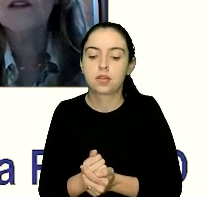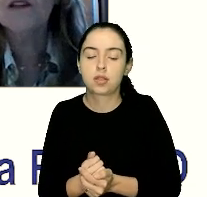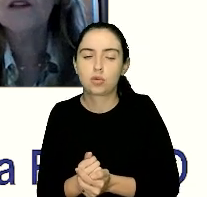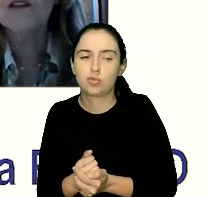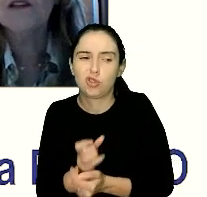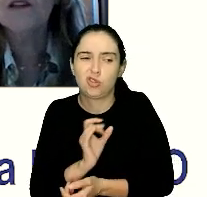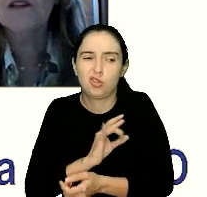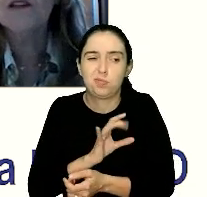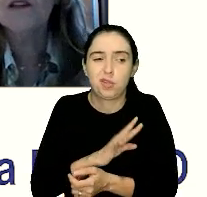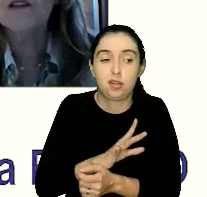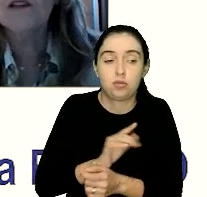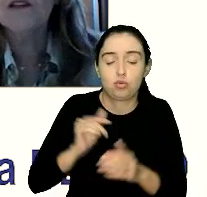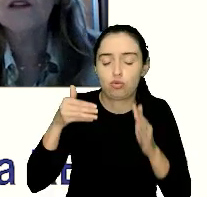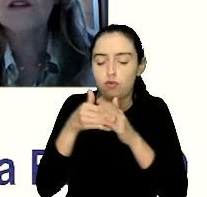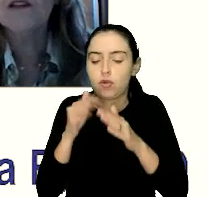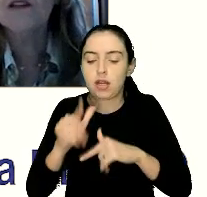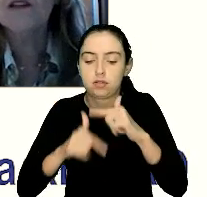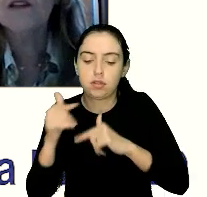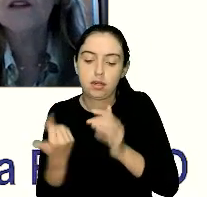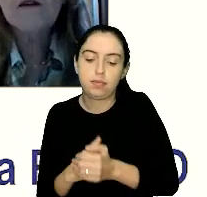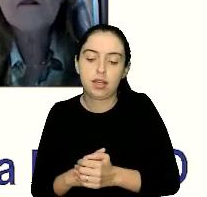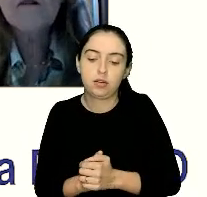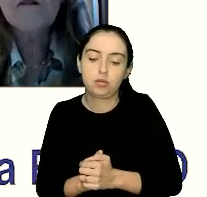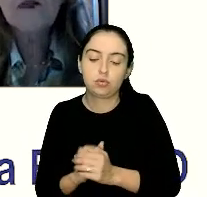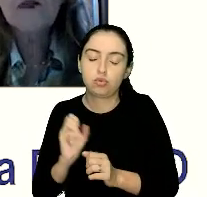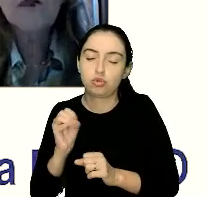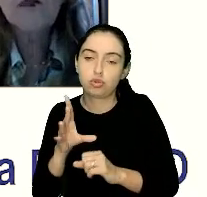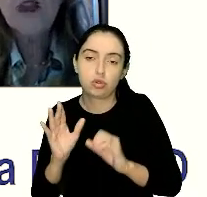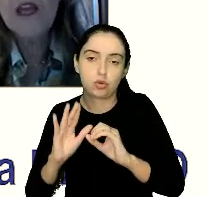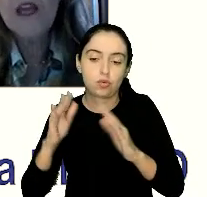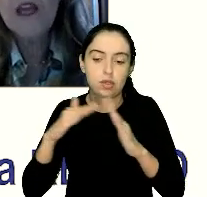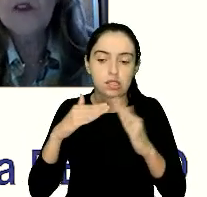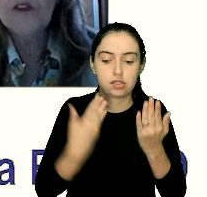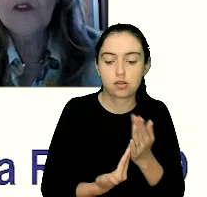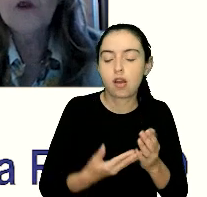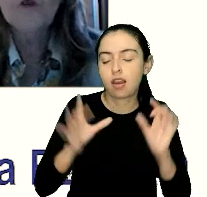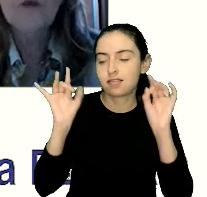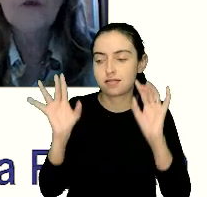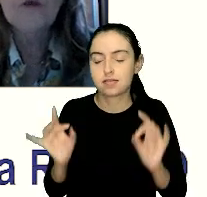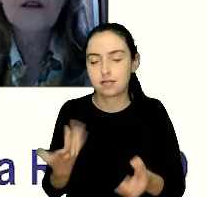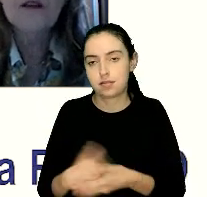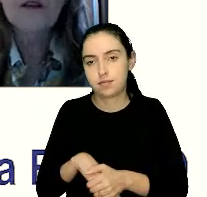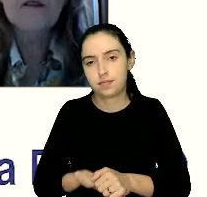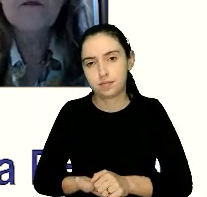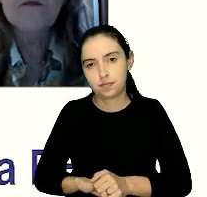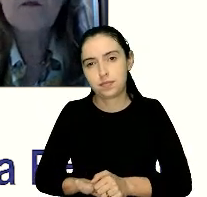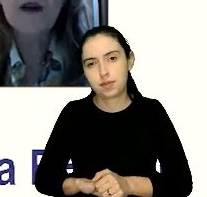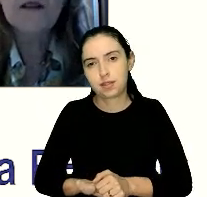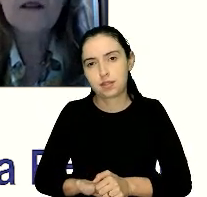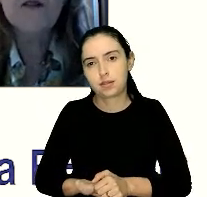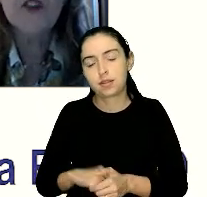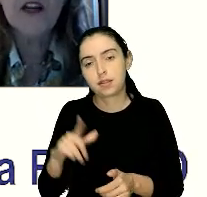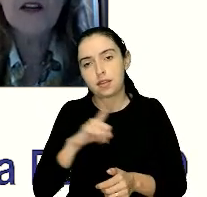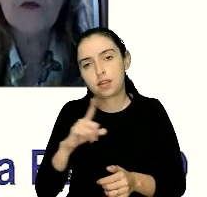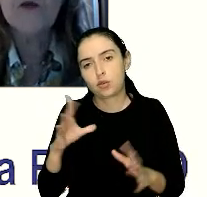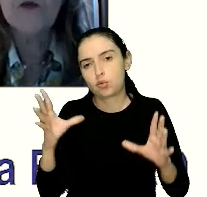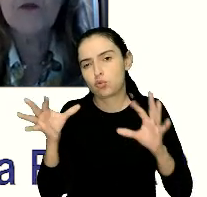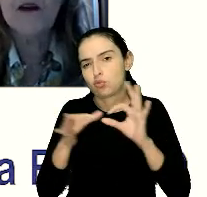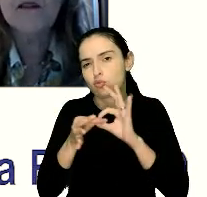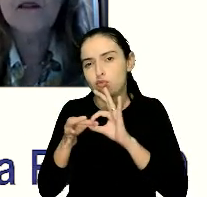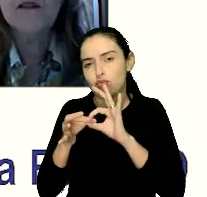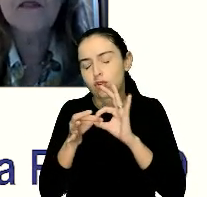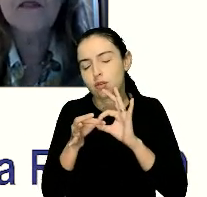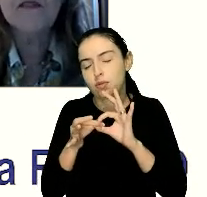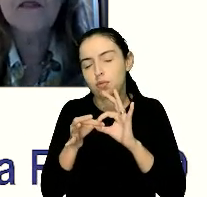vinculado à Escola de Excelência. Não é? Eu tenho um vínculo mais